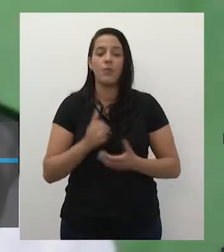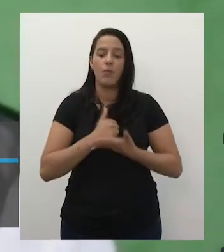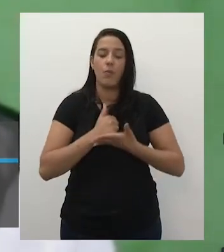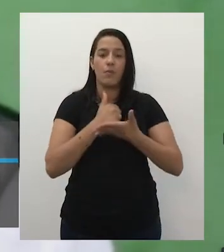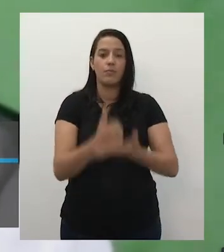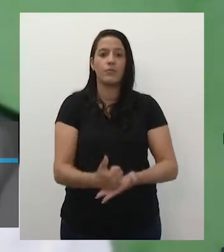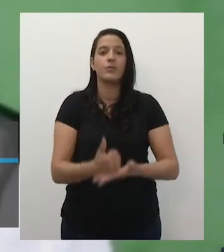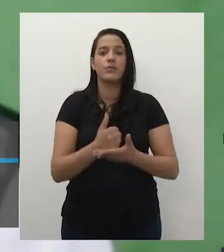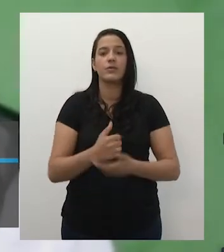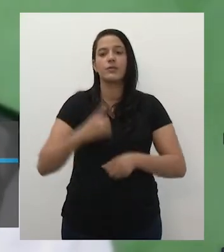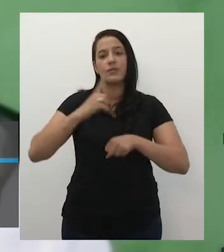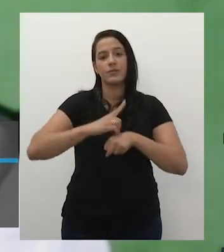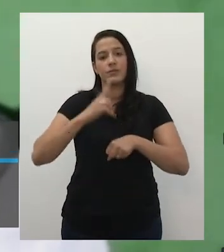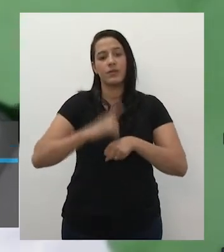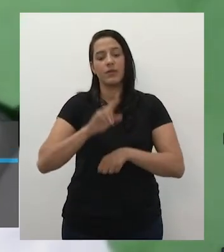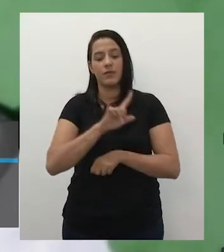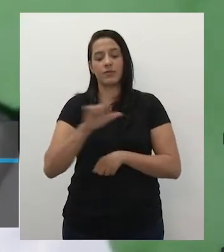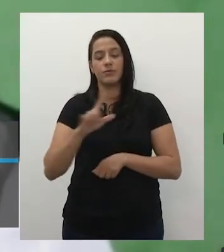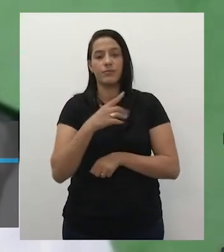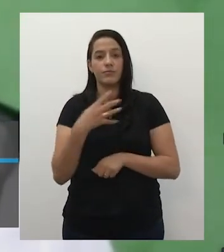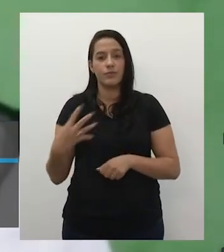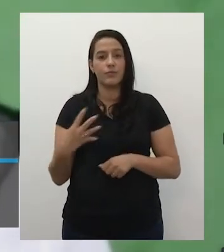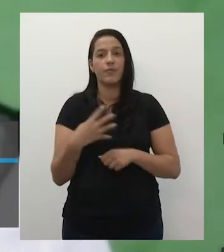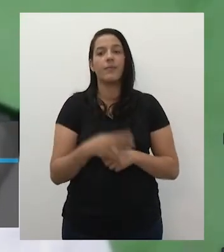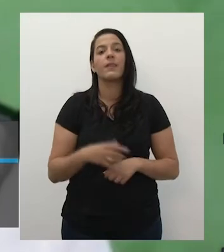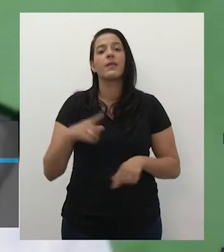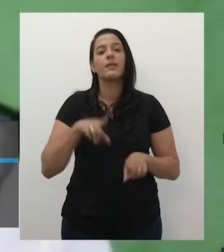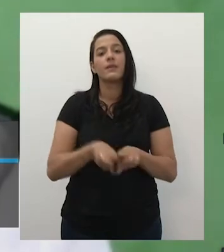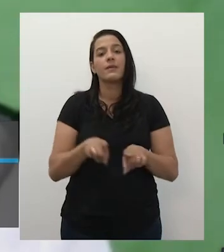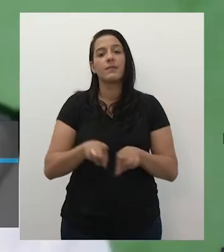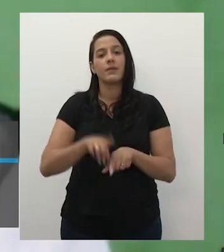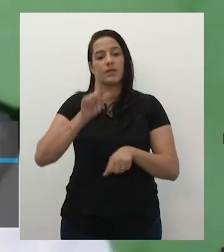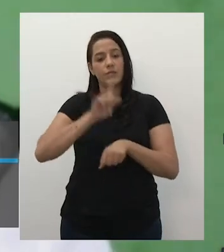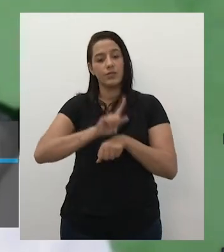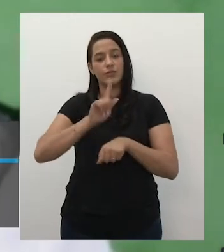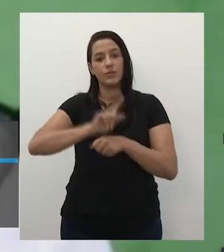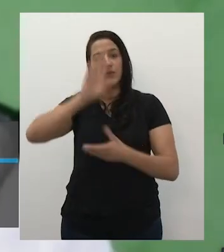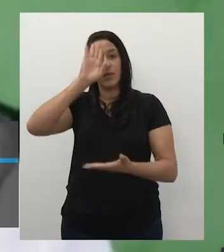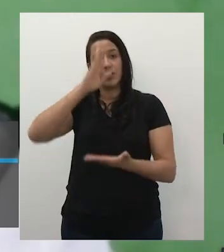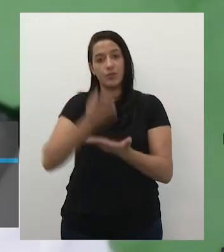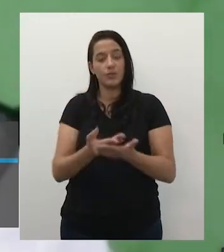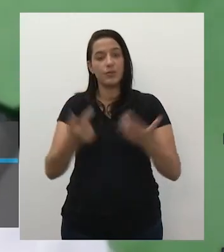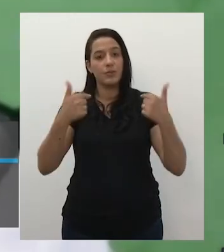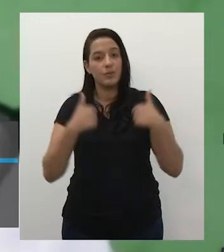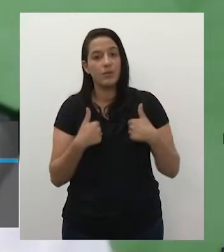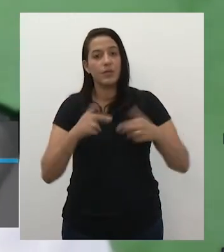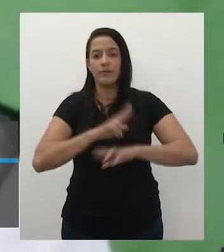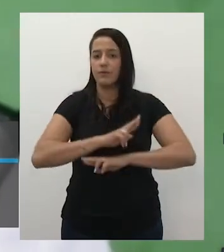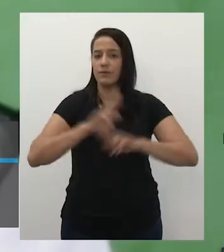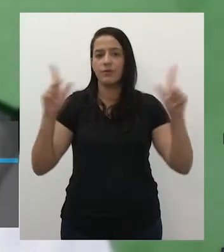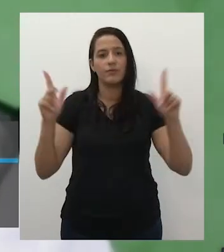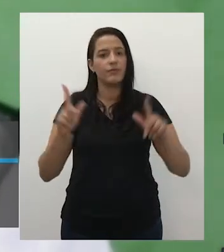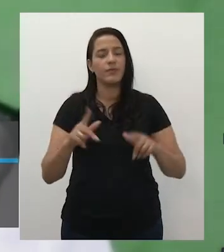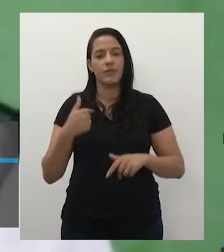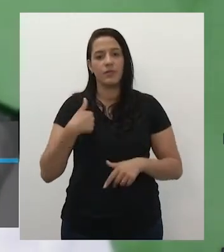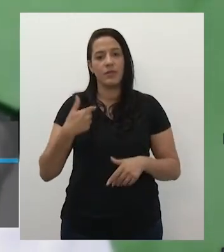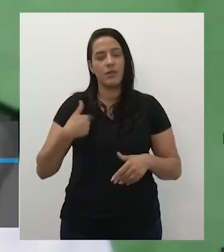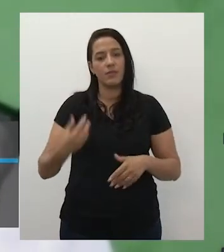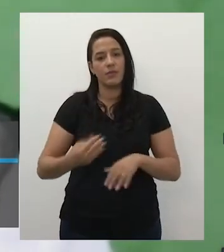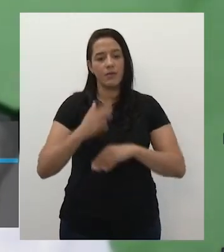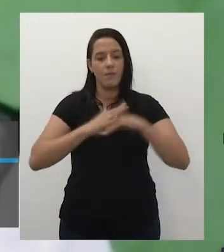Nessa escola, nós procuramos trabalhar com os professores, com os funcionários, os alunos, as